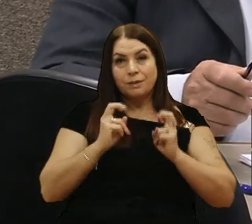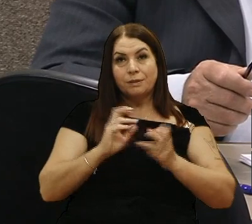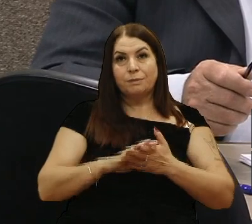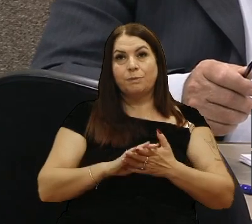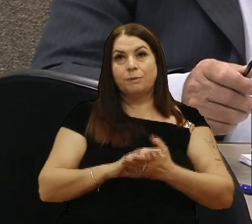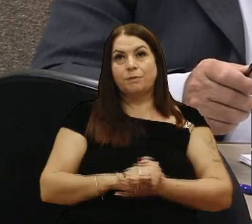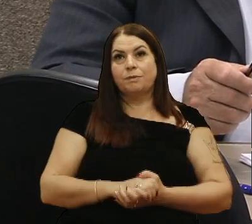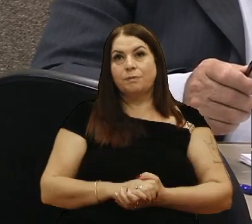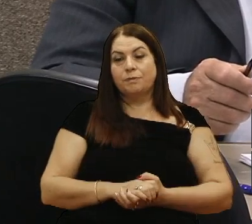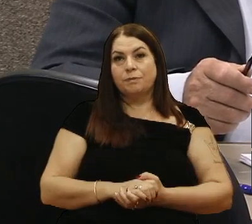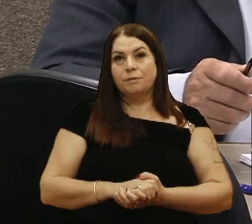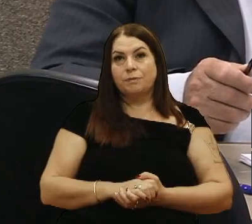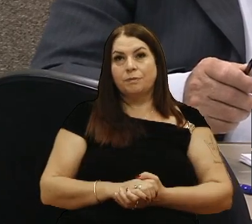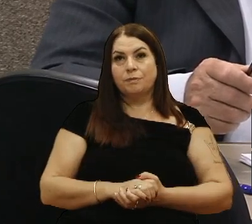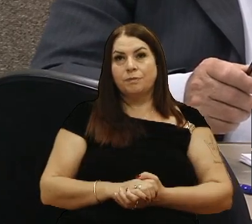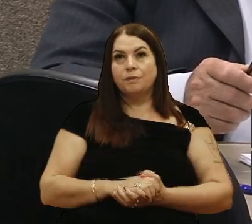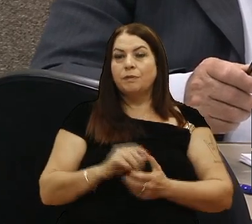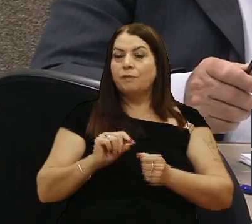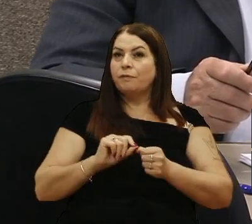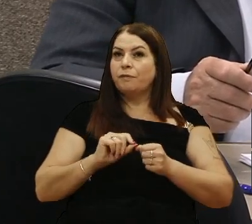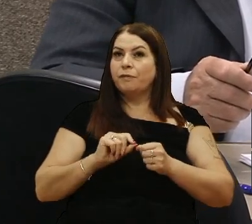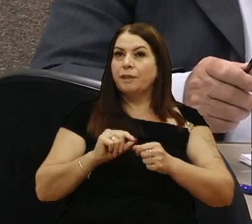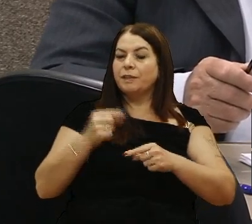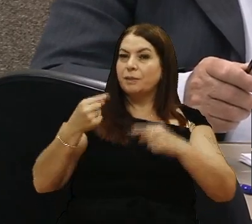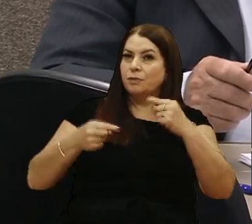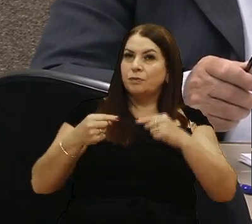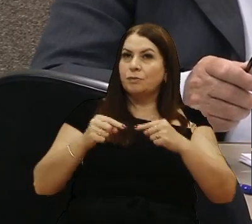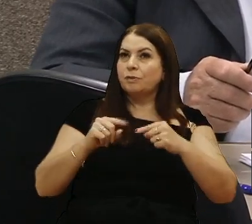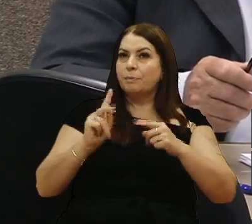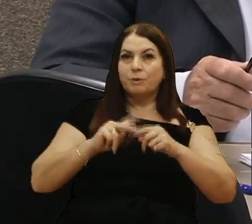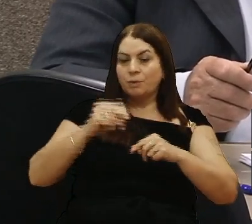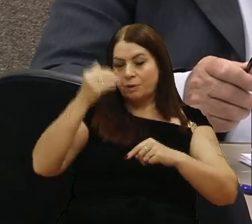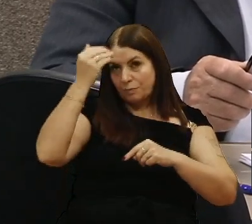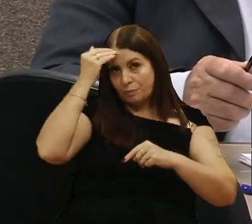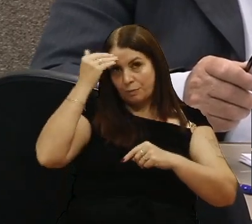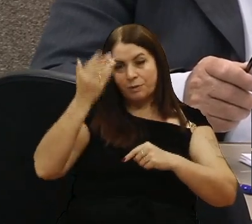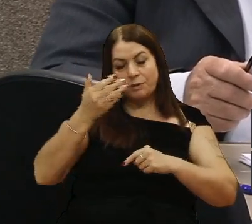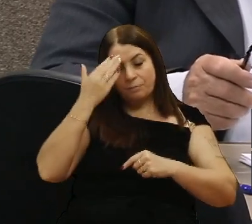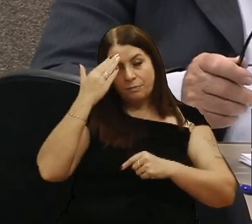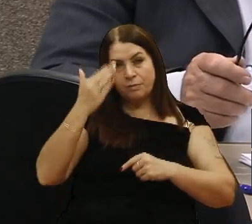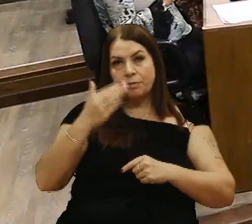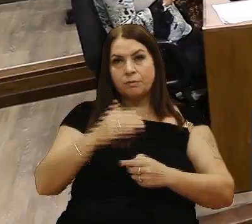quando a gente faz o contraponto, tem pessoas que não aguentam a pancada. Obrigado.